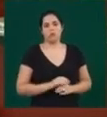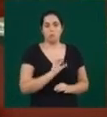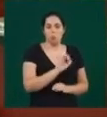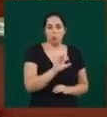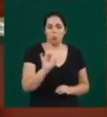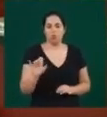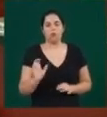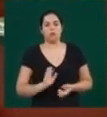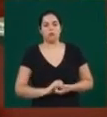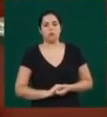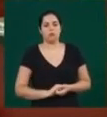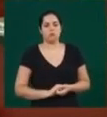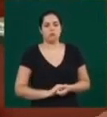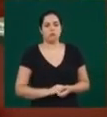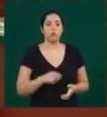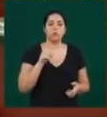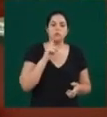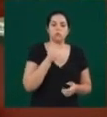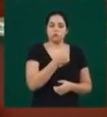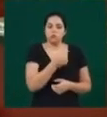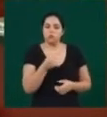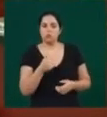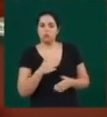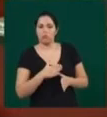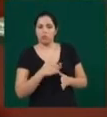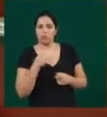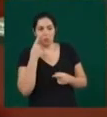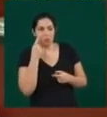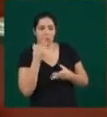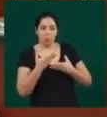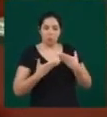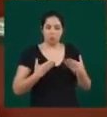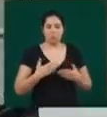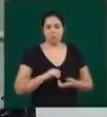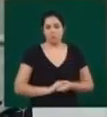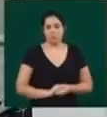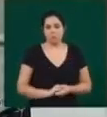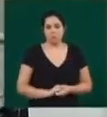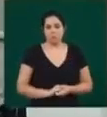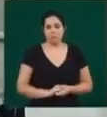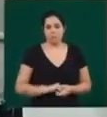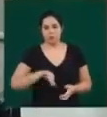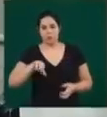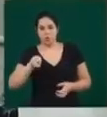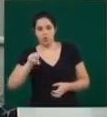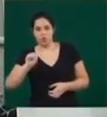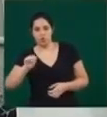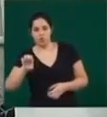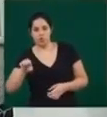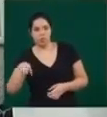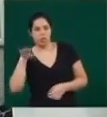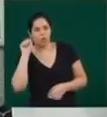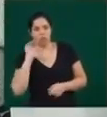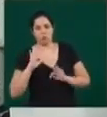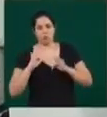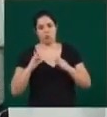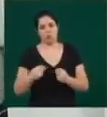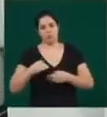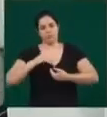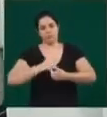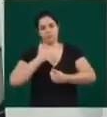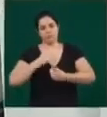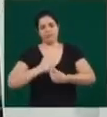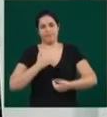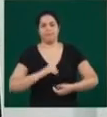tá? Quantas vezes por semana, a periodicidade e assim por diante. José escuta com atenção todas as instruções